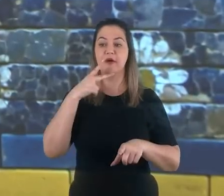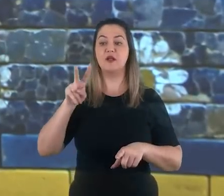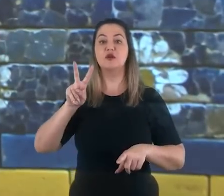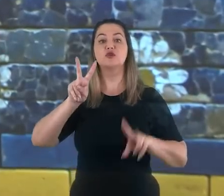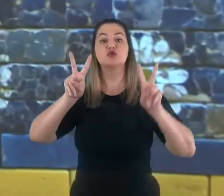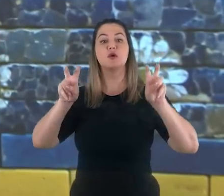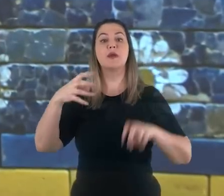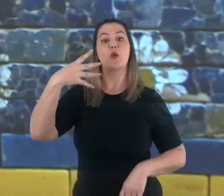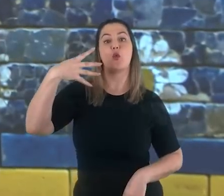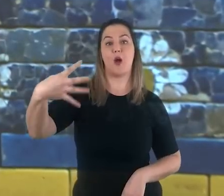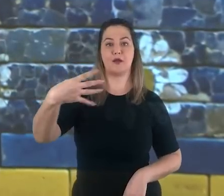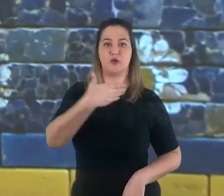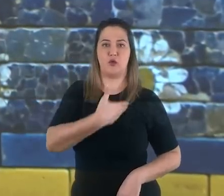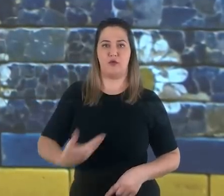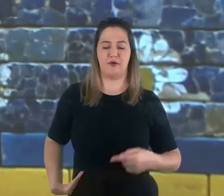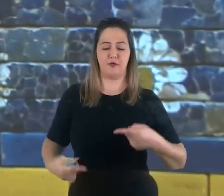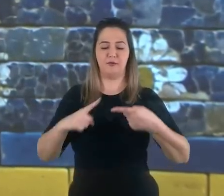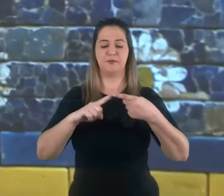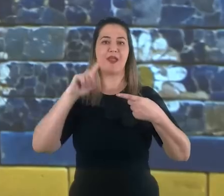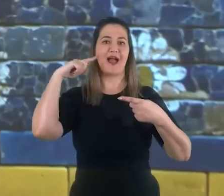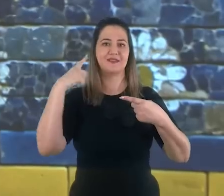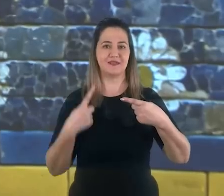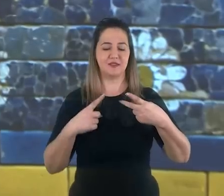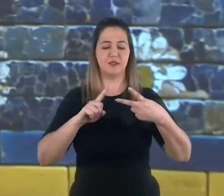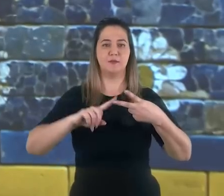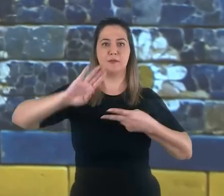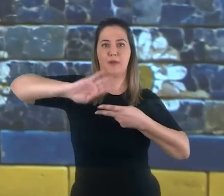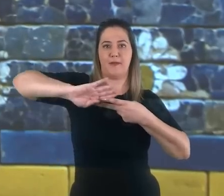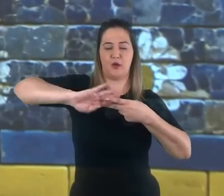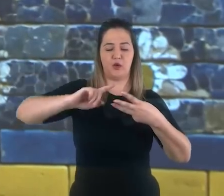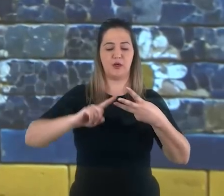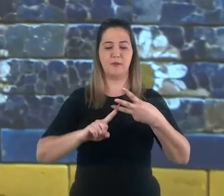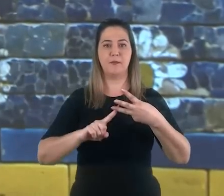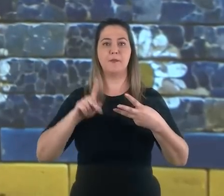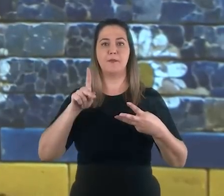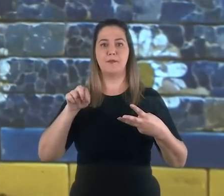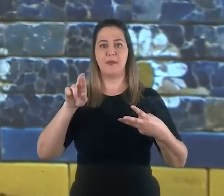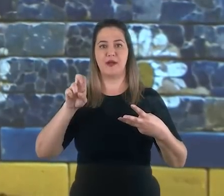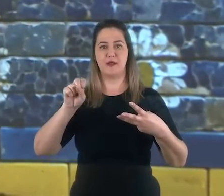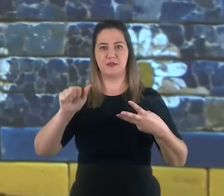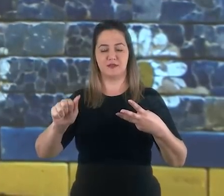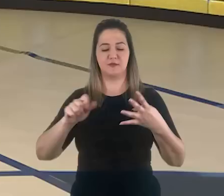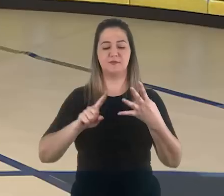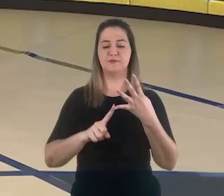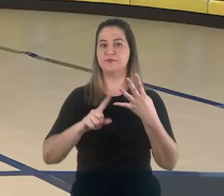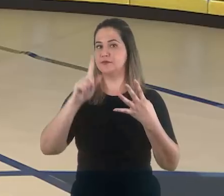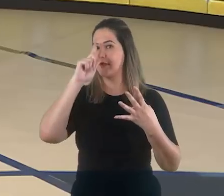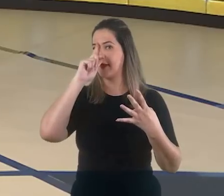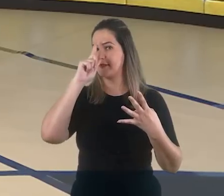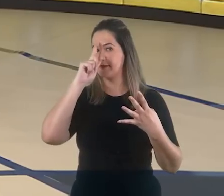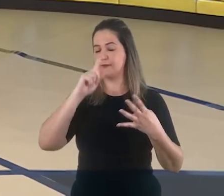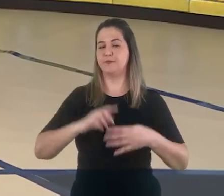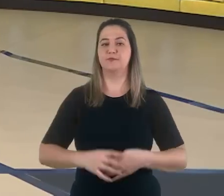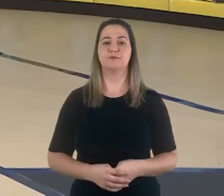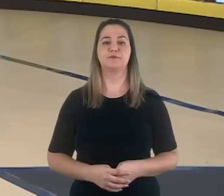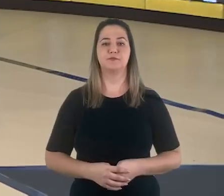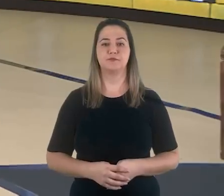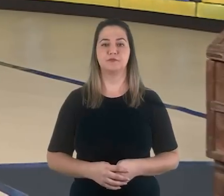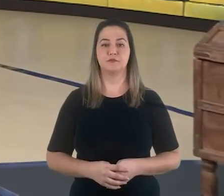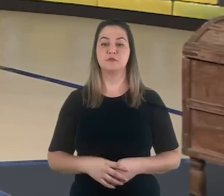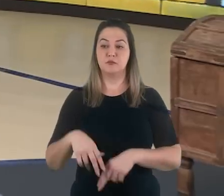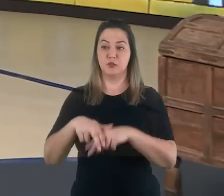caso aqui seriam a Assíria, a Babilônia, a Pérsia e a Grécia. Por estar vivendo num